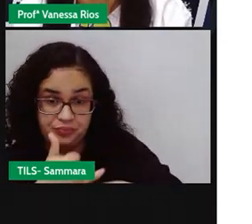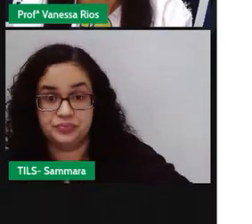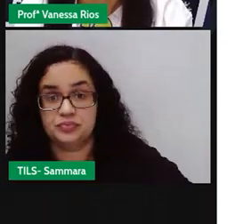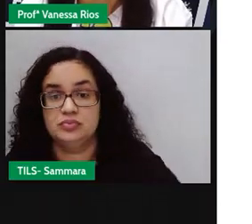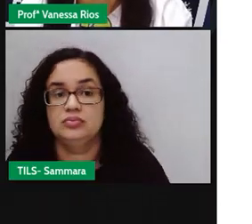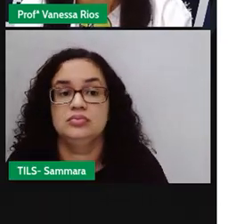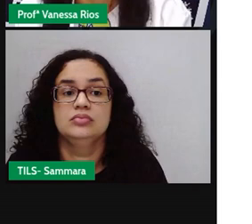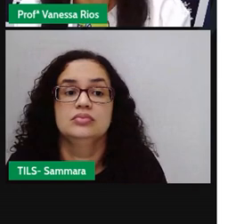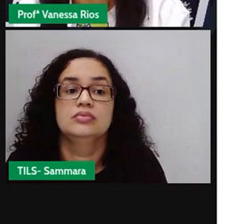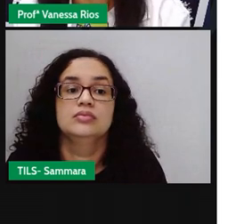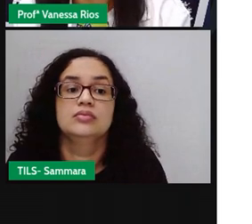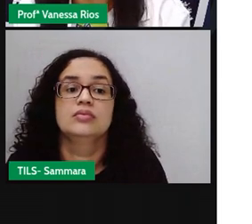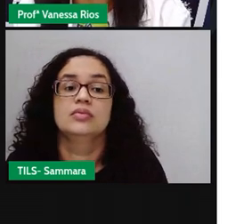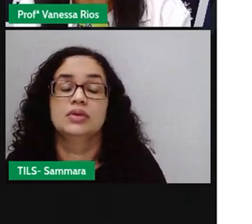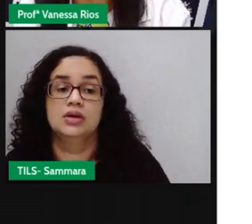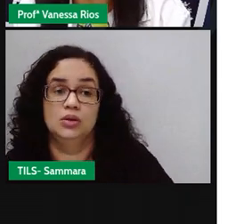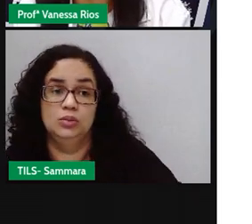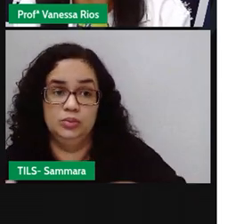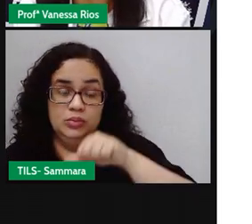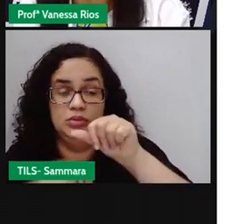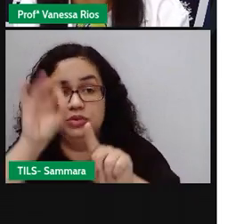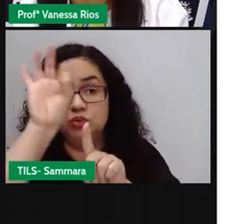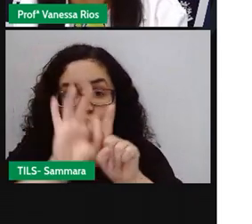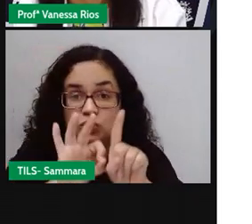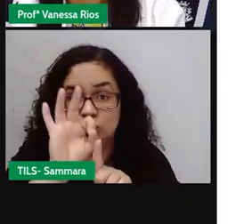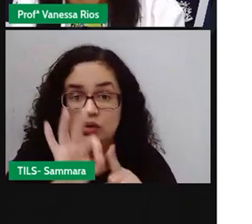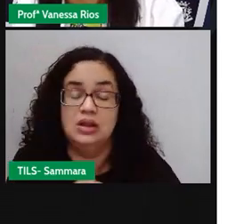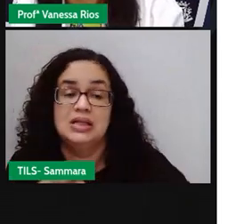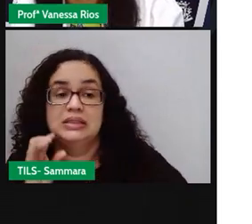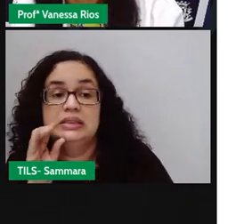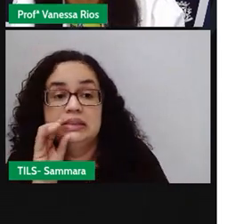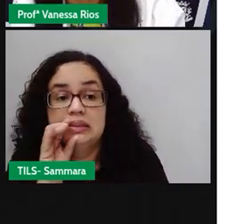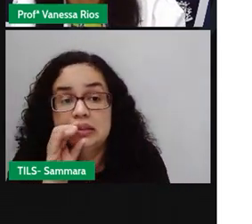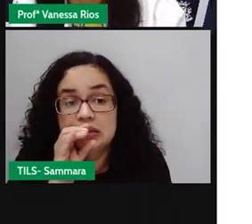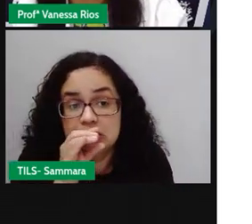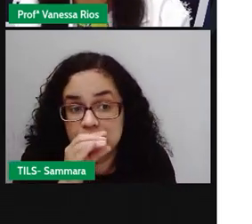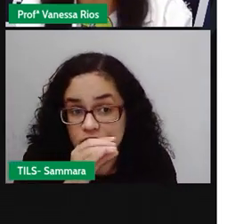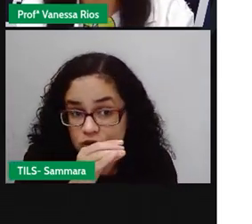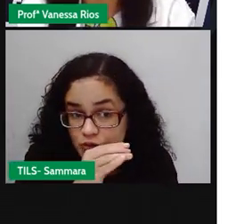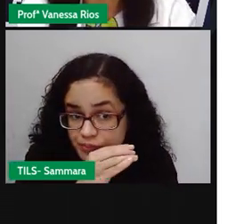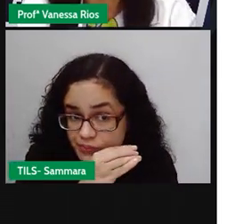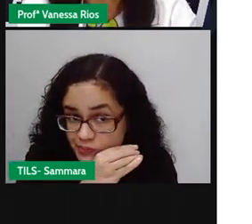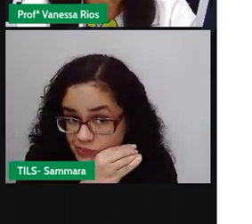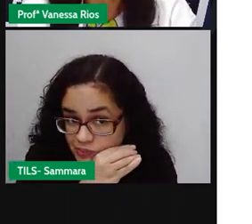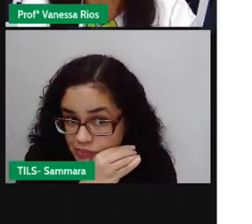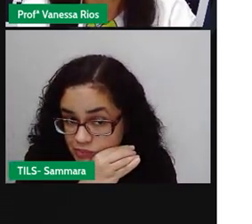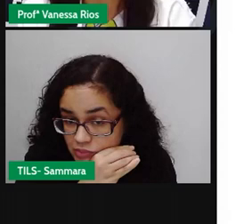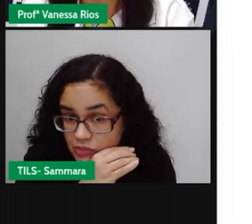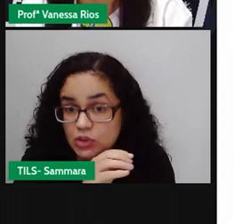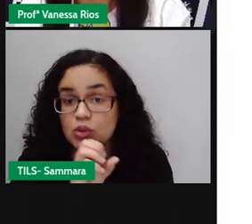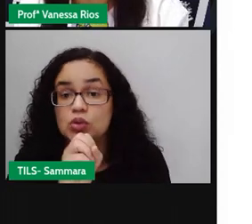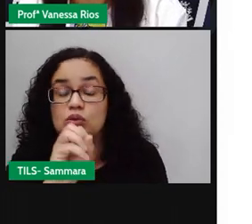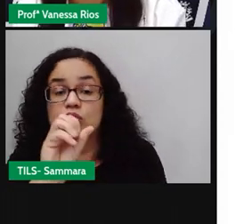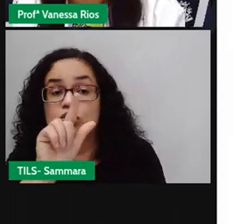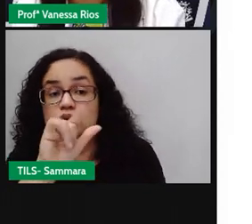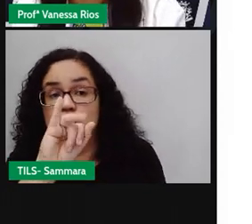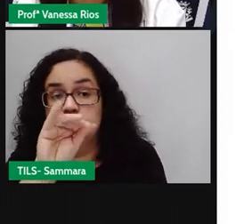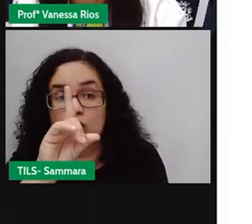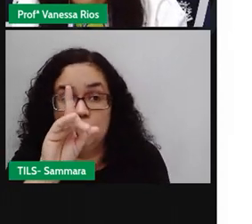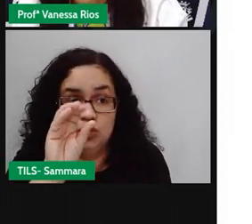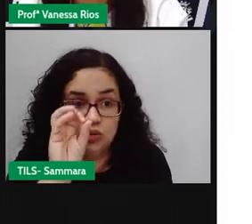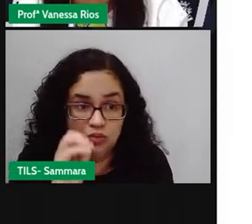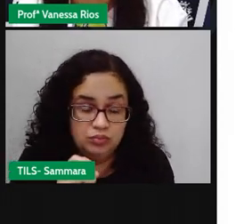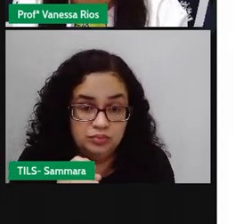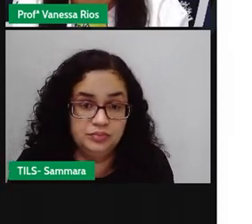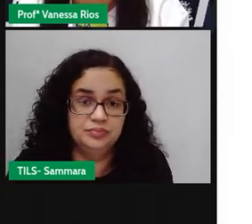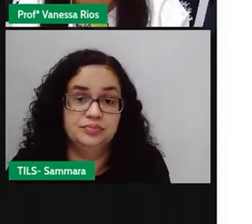Porque mudando de temperatura, por exemplo, se o ferro for aquecido, ele vai deixar de estar sólido, ele vai passar para um outro